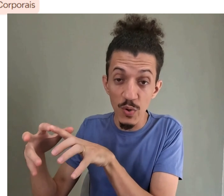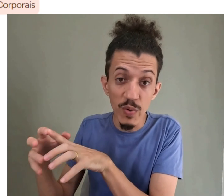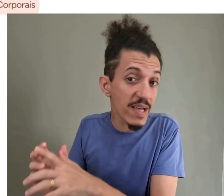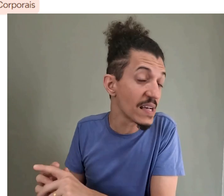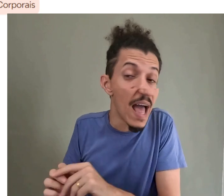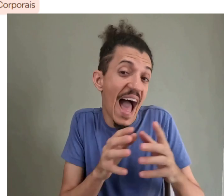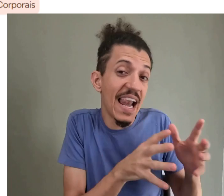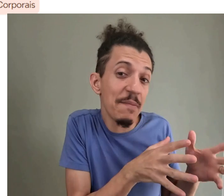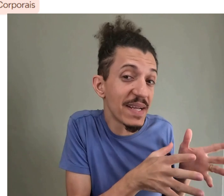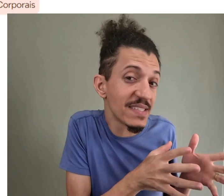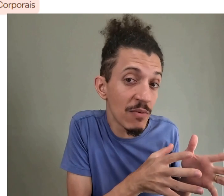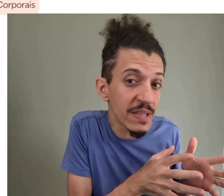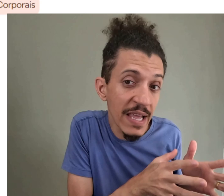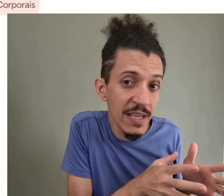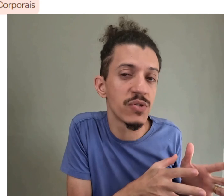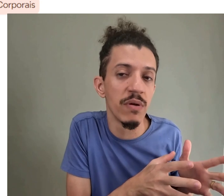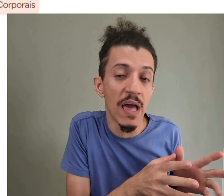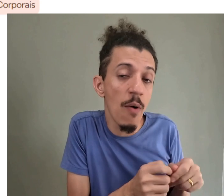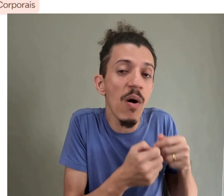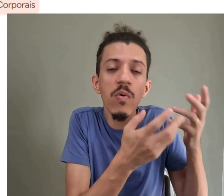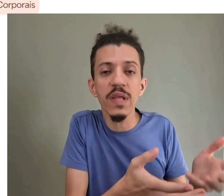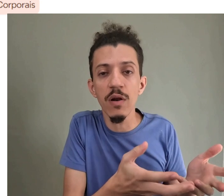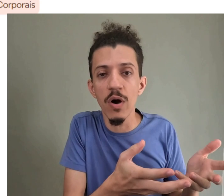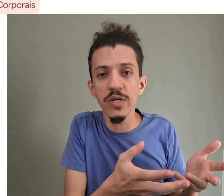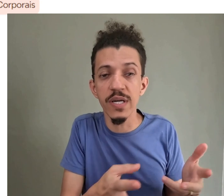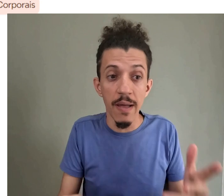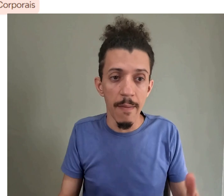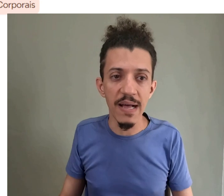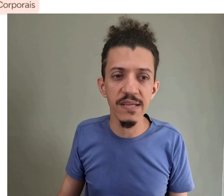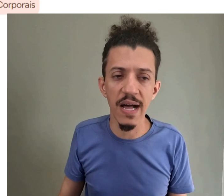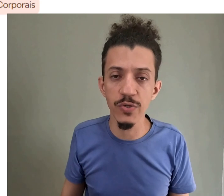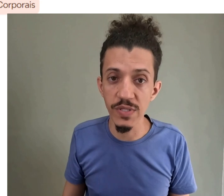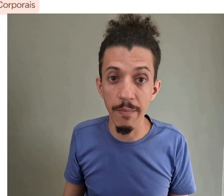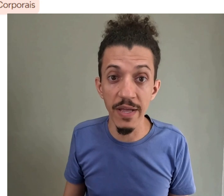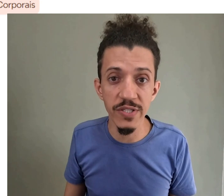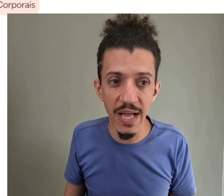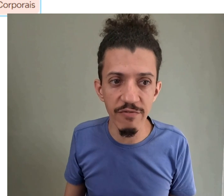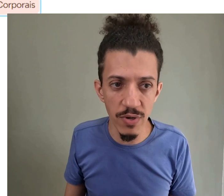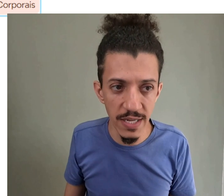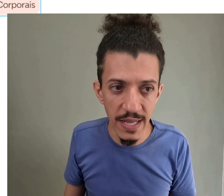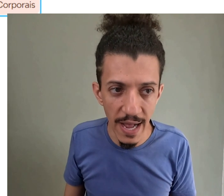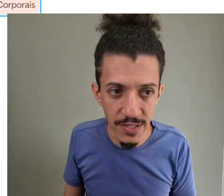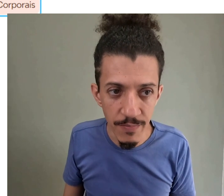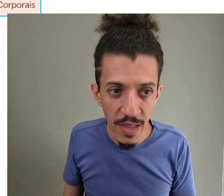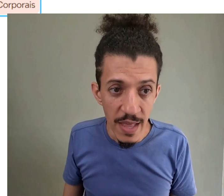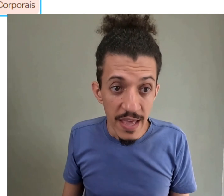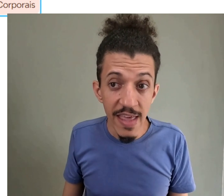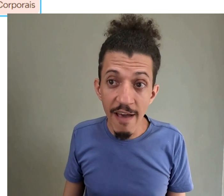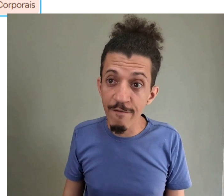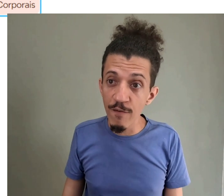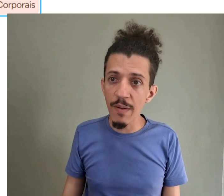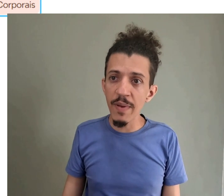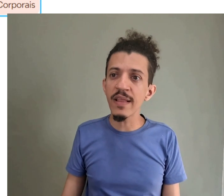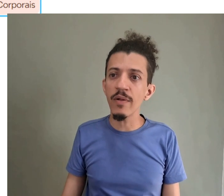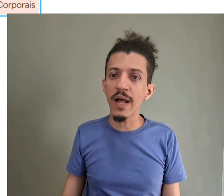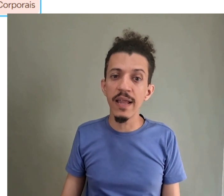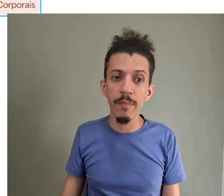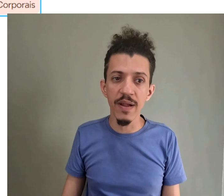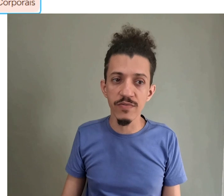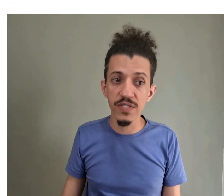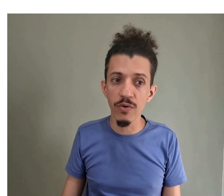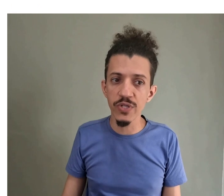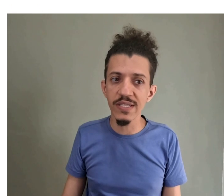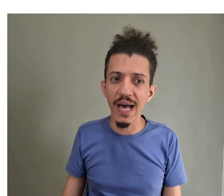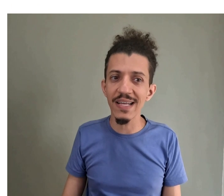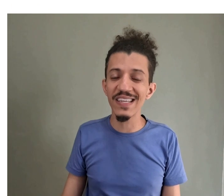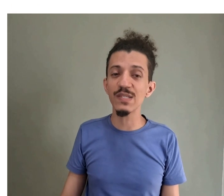do português, a Libras não tem isso. É uma outra lógica, baseada justamente na visualidade. E é fundamental na Libras